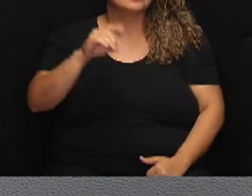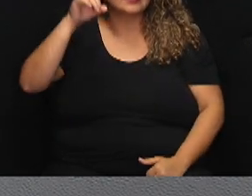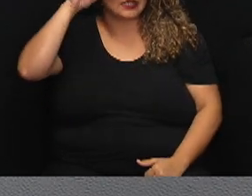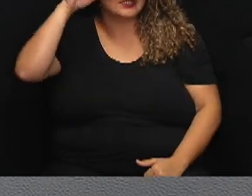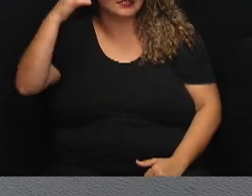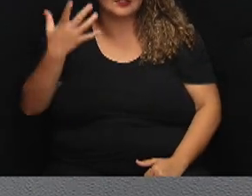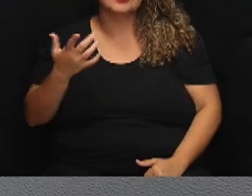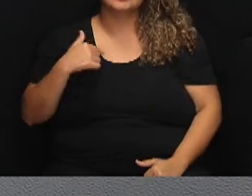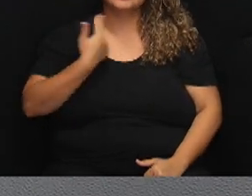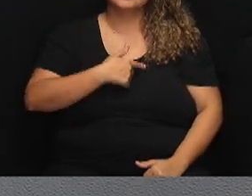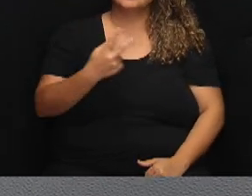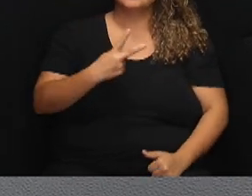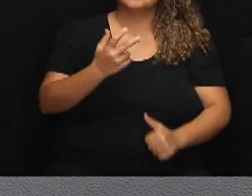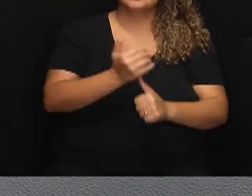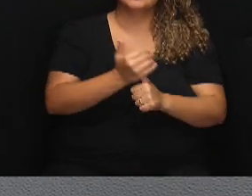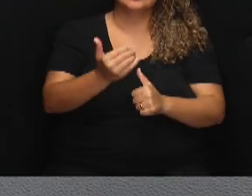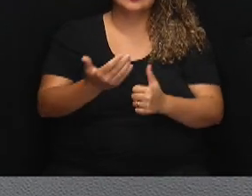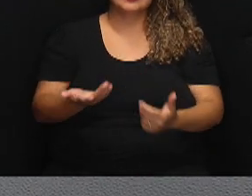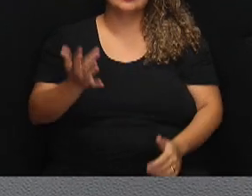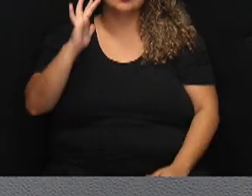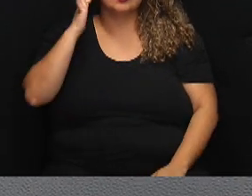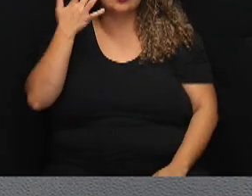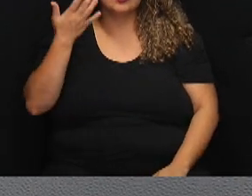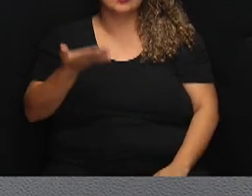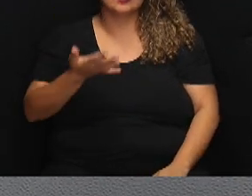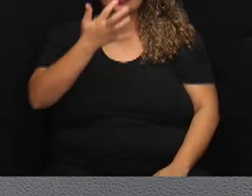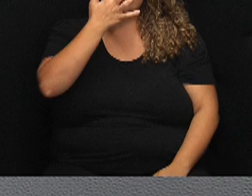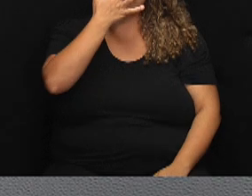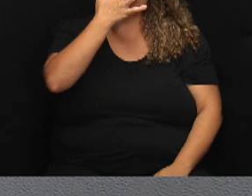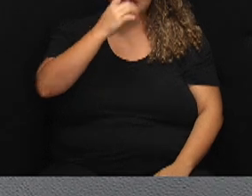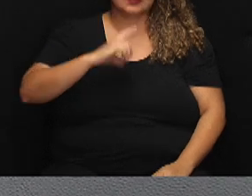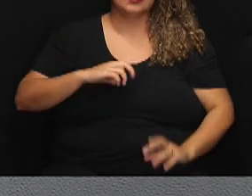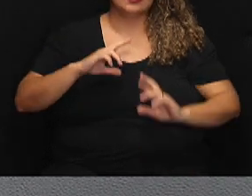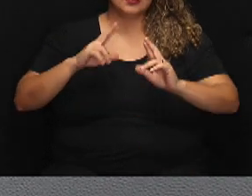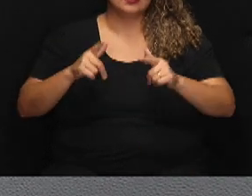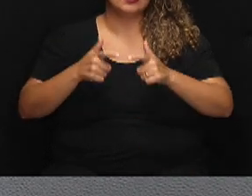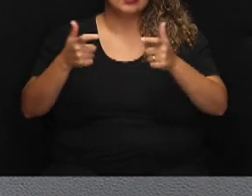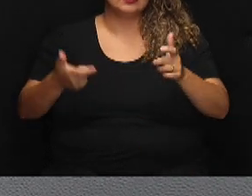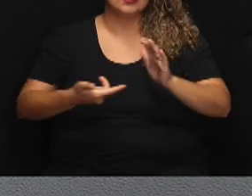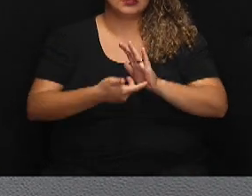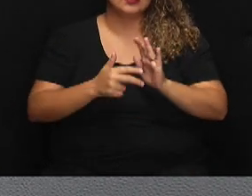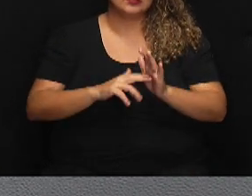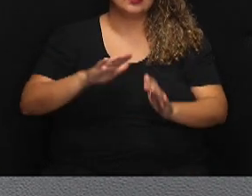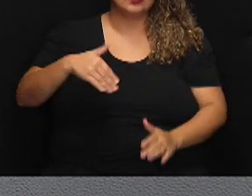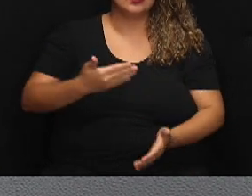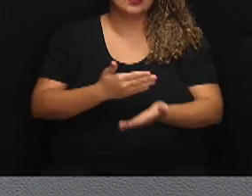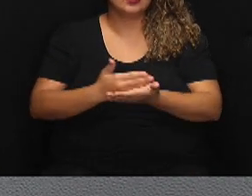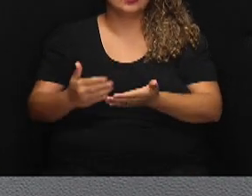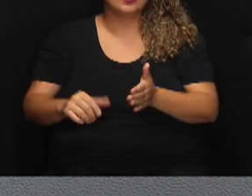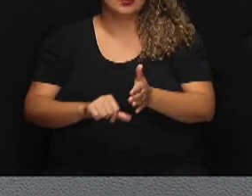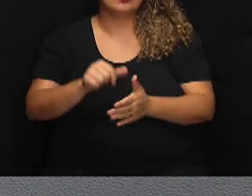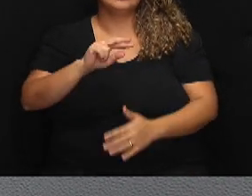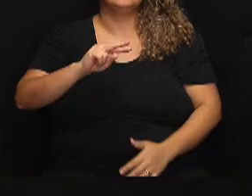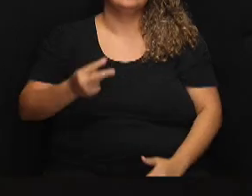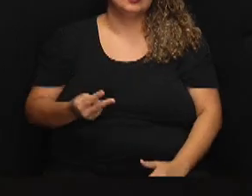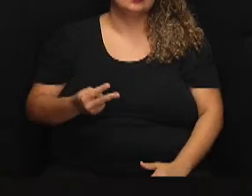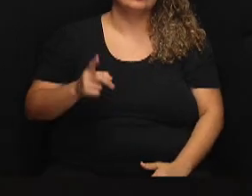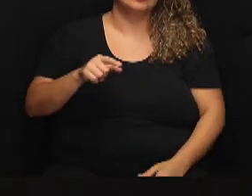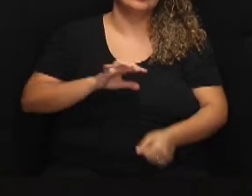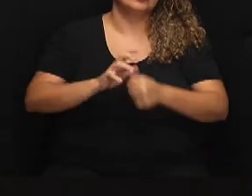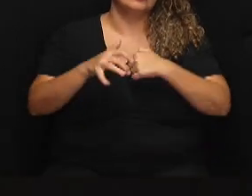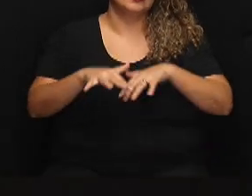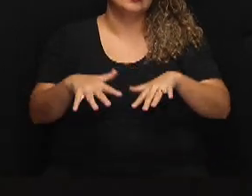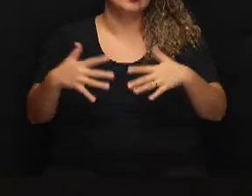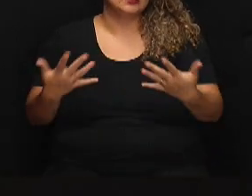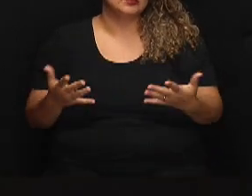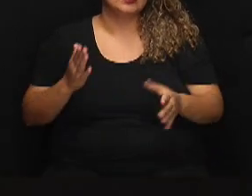do nosso segundo mandato. Eu acho que tem uma diferença muito significativa, porque quando eu comecei a primeira vez era pandemia, então